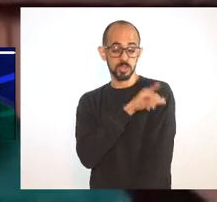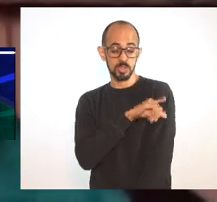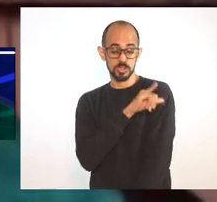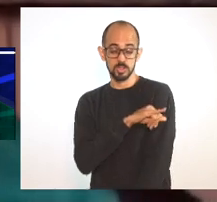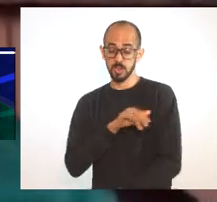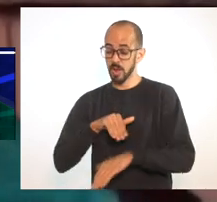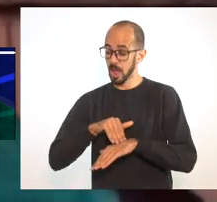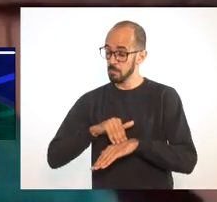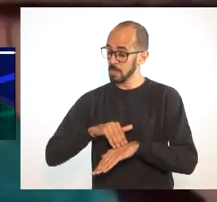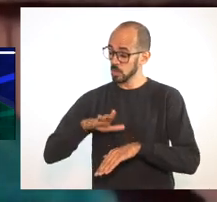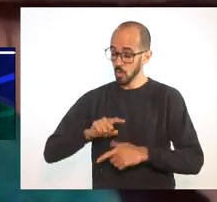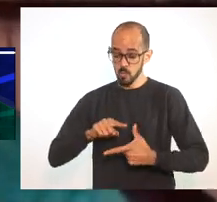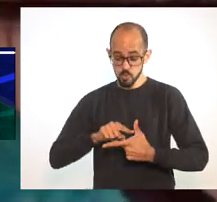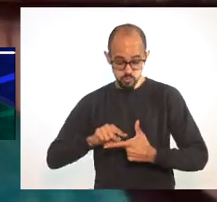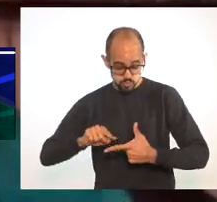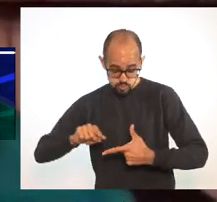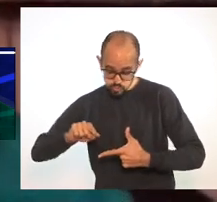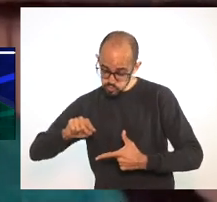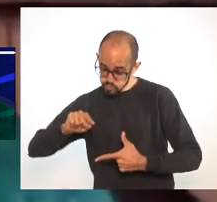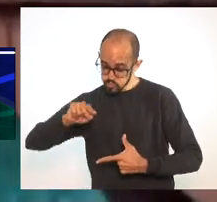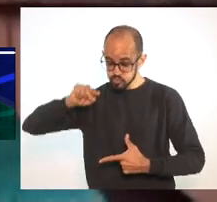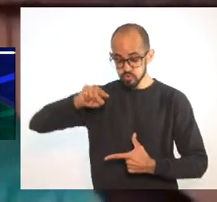aumentou exponencialmente, foram